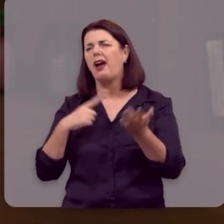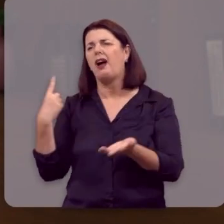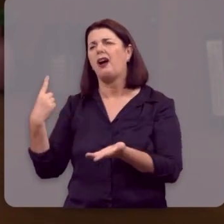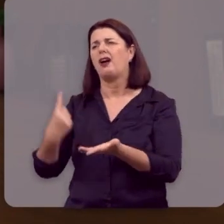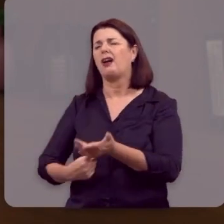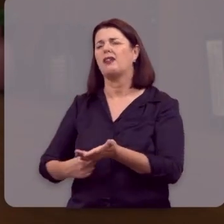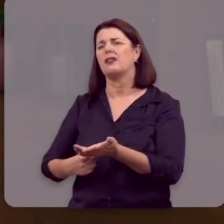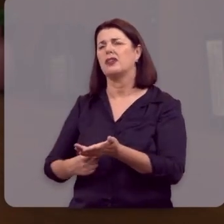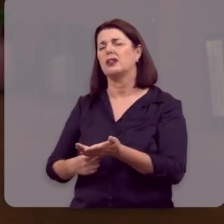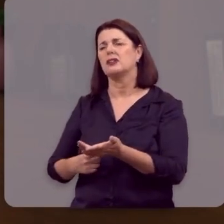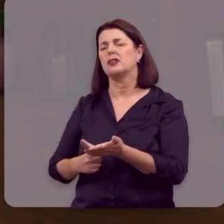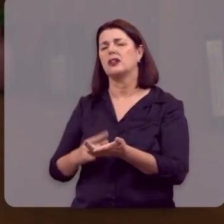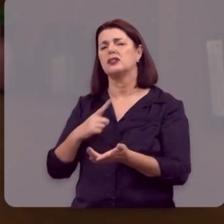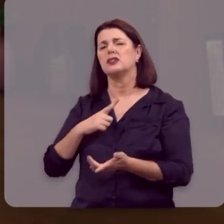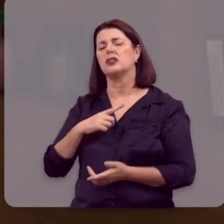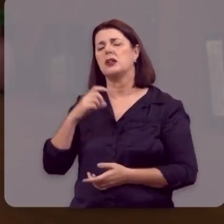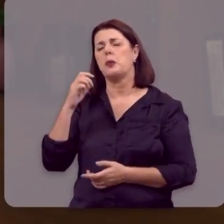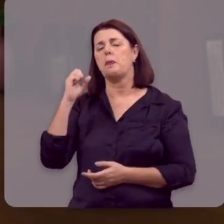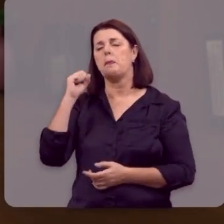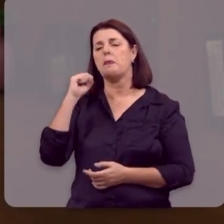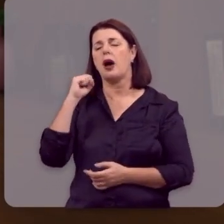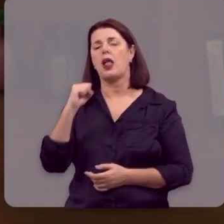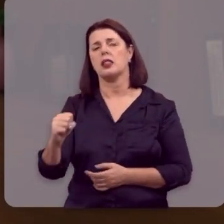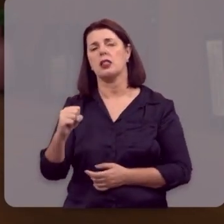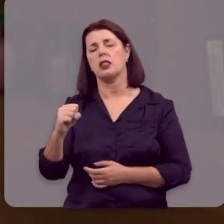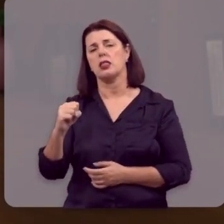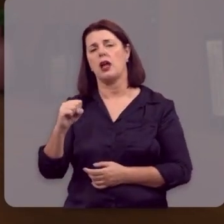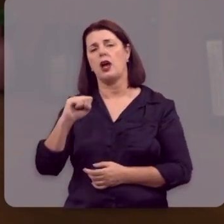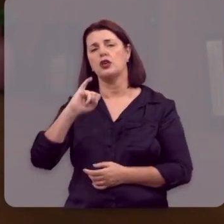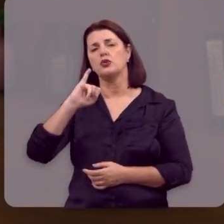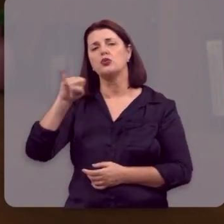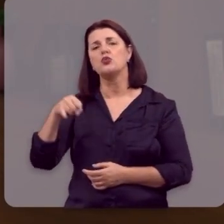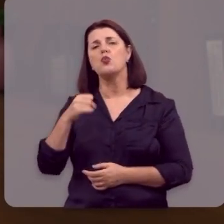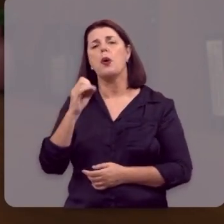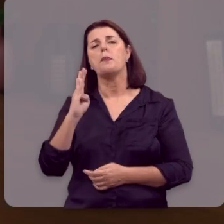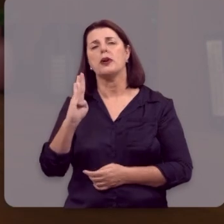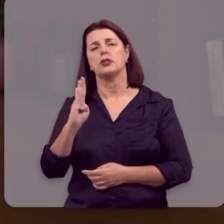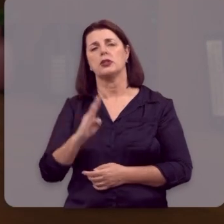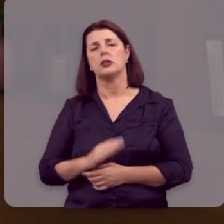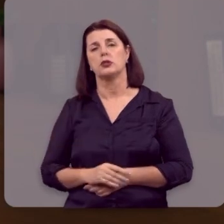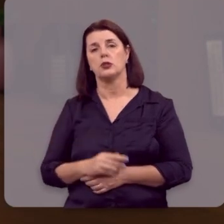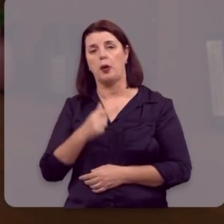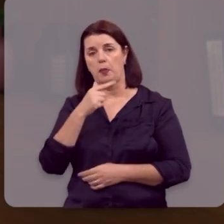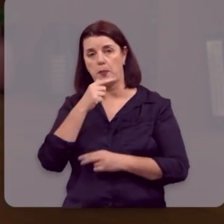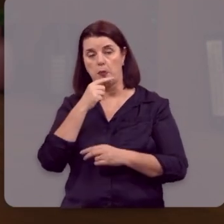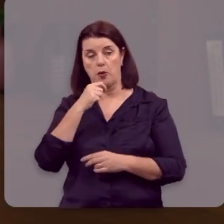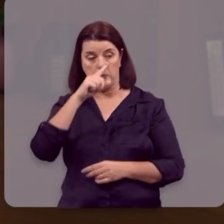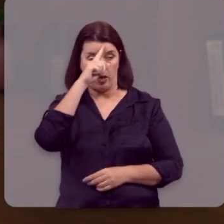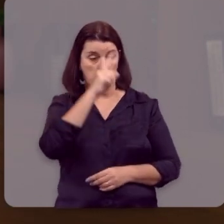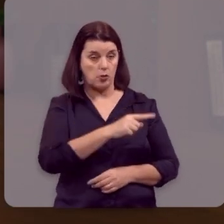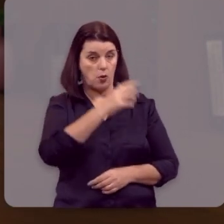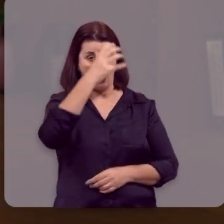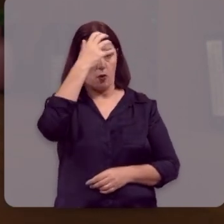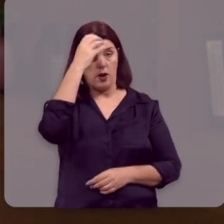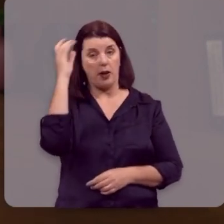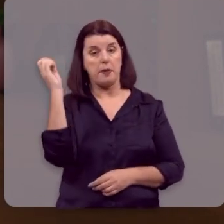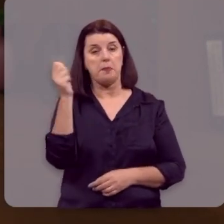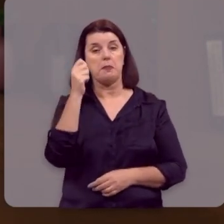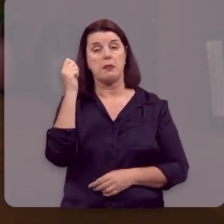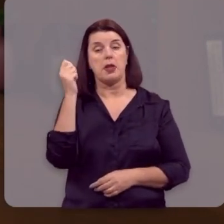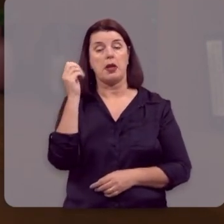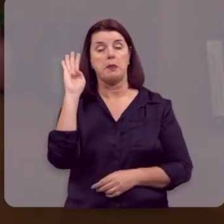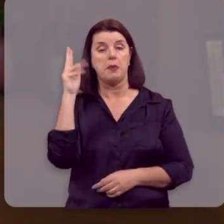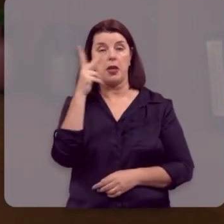notícia do assassinato de João Batista, por ordem de um rei bêbado, por sugestão de uma